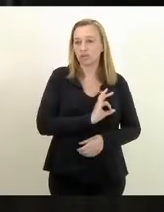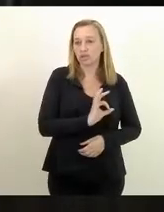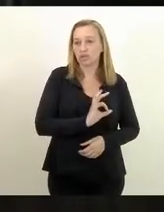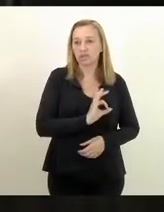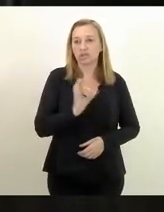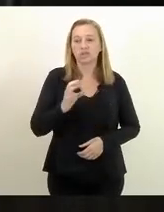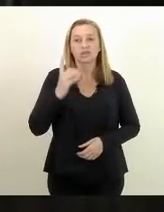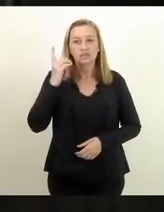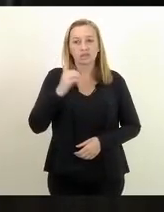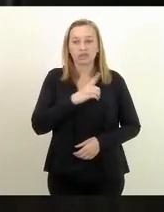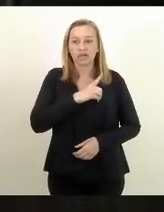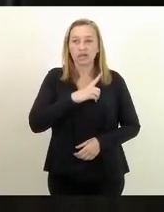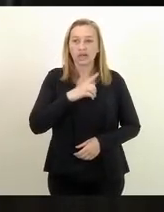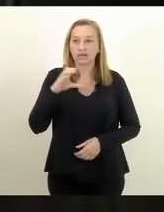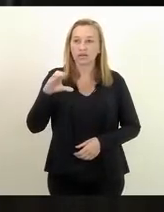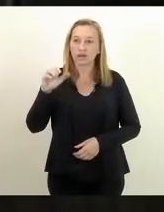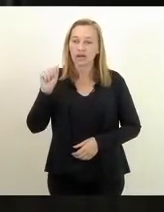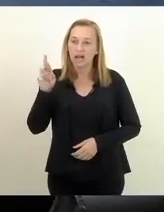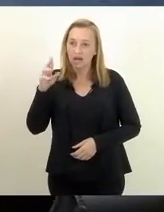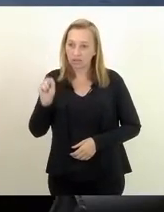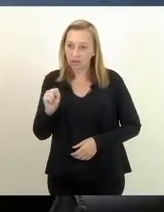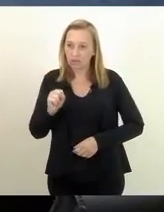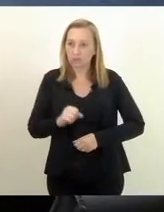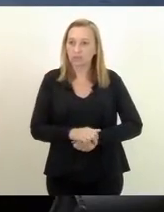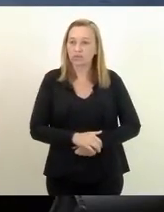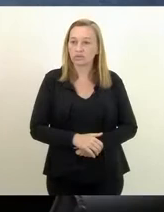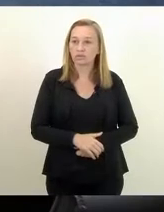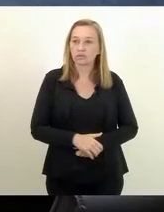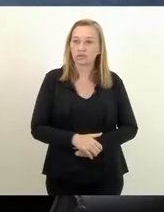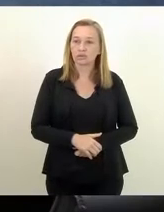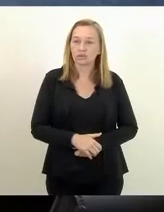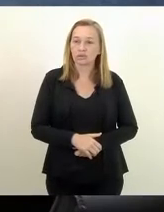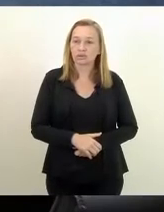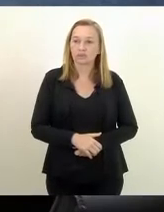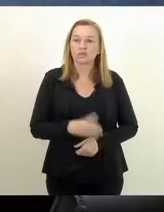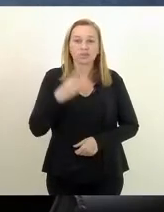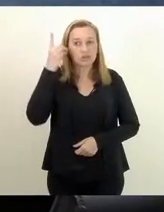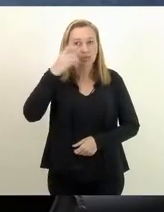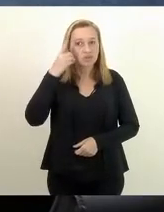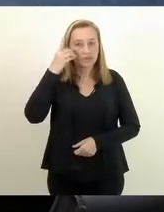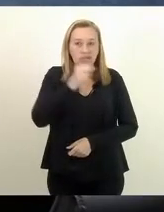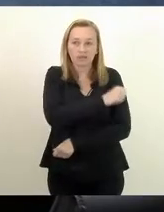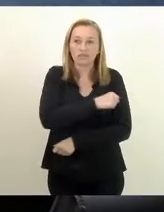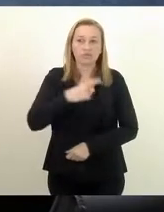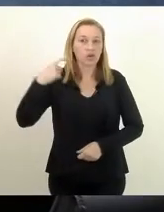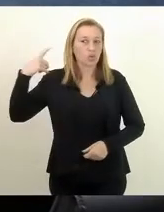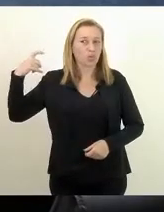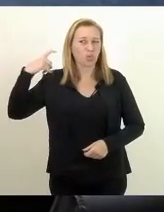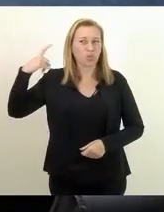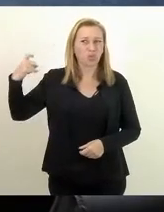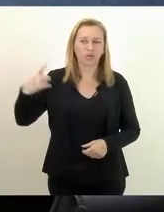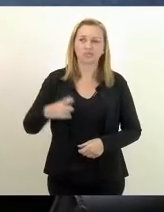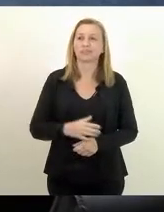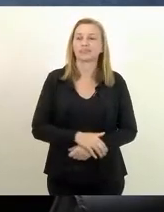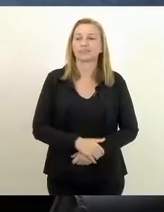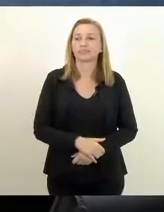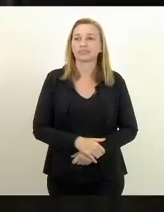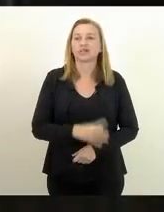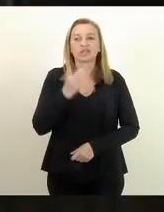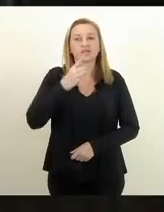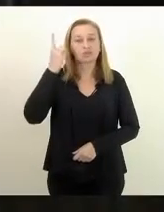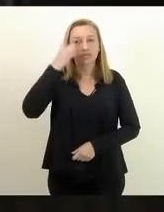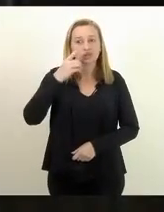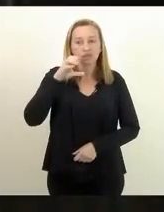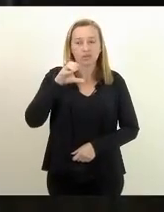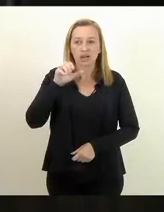delegado Carlos Augusto. Deputada enfermeira, seu áudio está aberto. Deputado Carlos